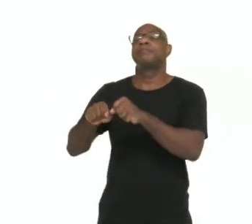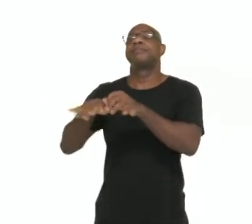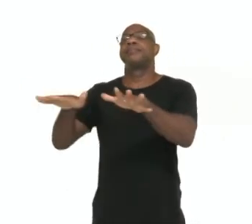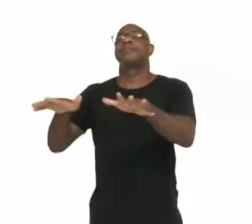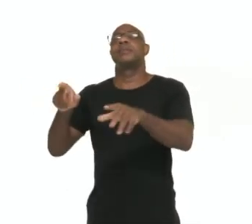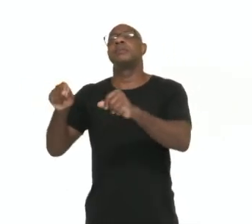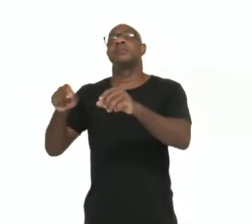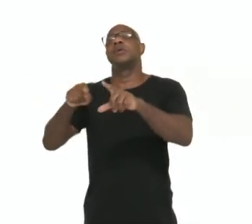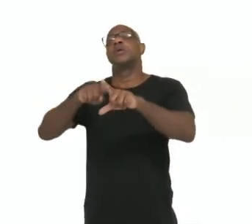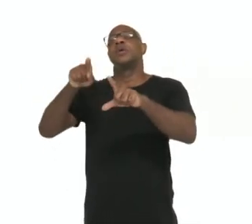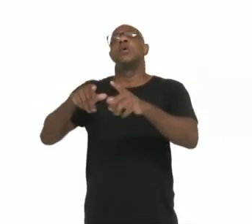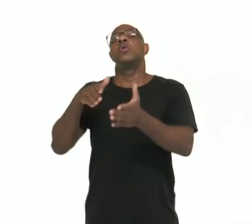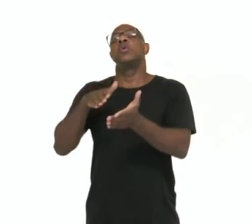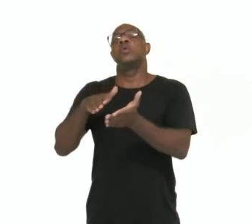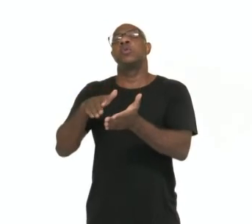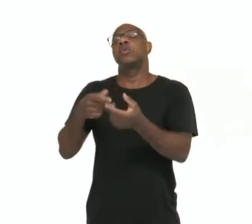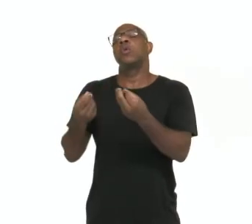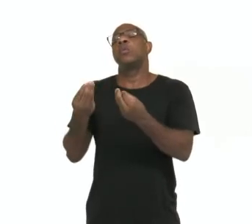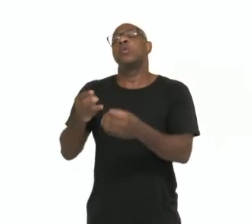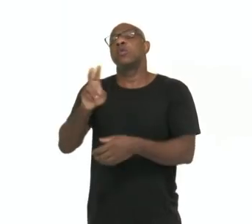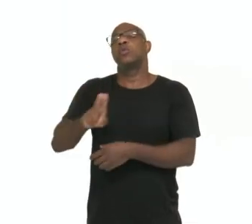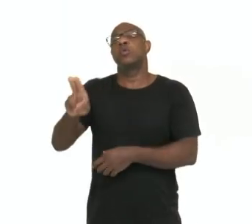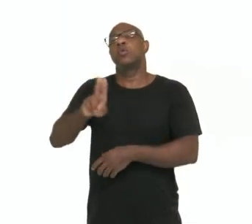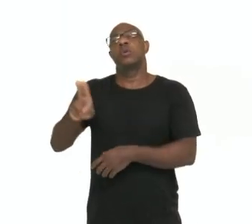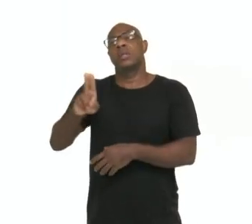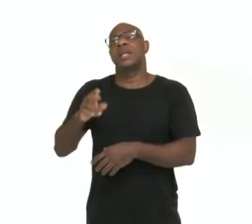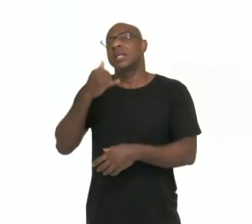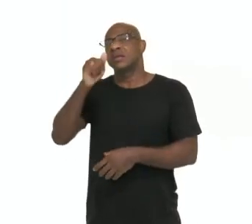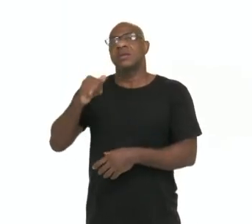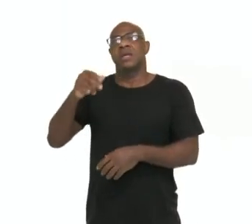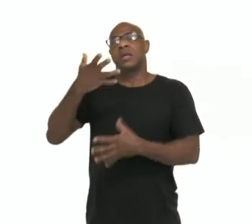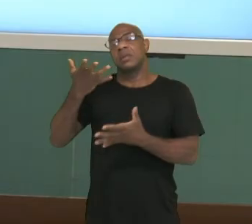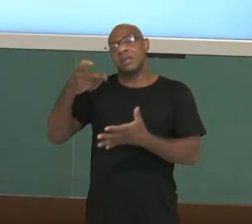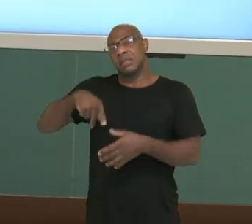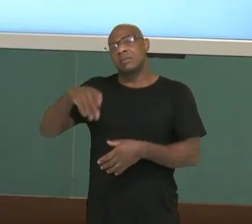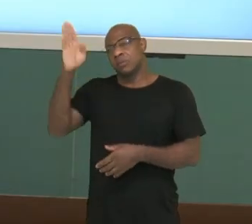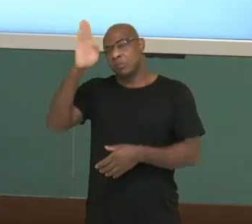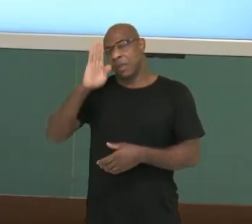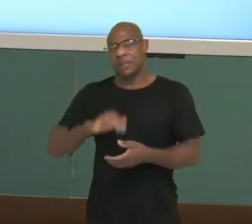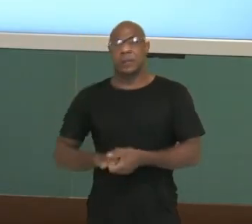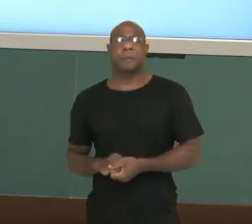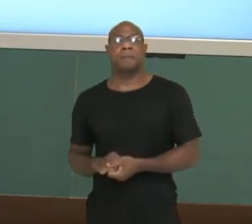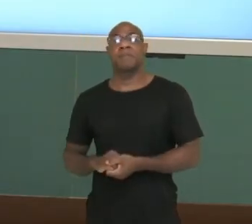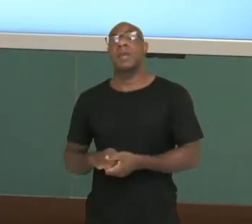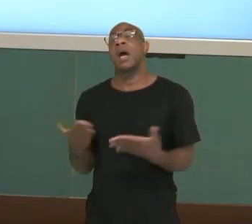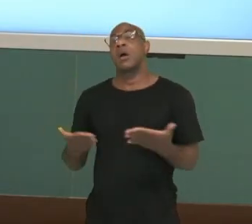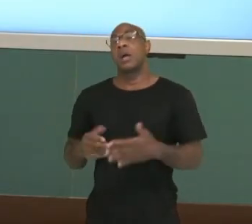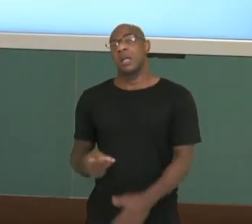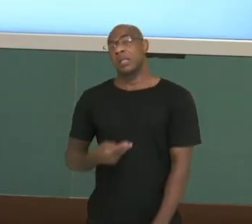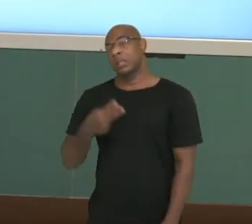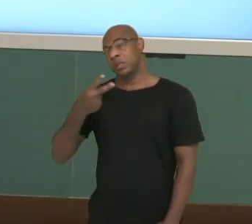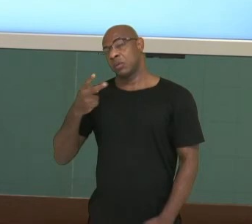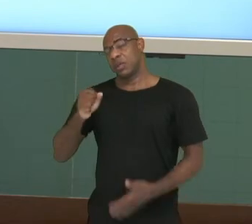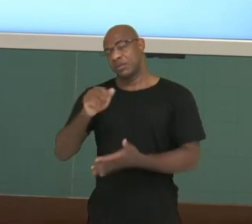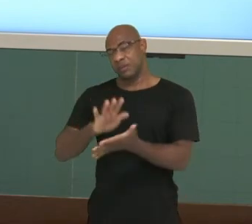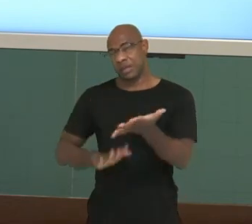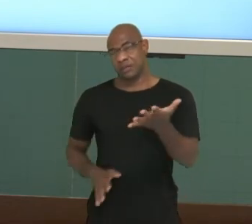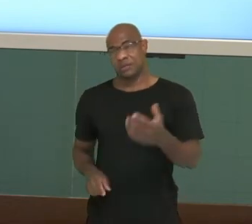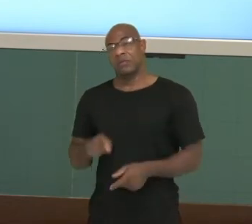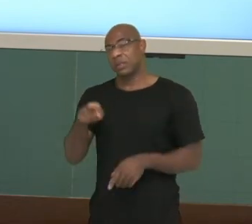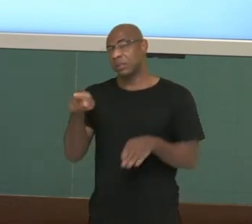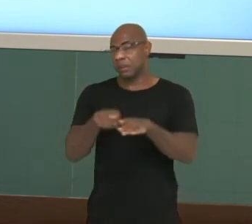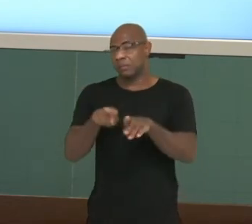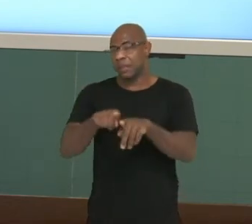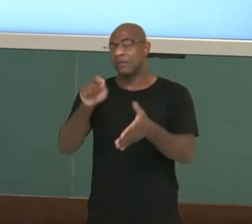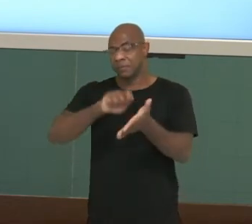esse consumo de energia pelo nosso país. E agora vem a nossa segunda atividade, que você também vai anotar